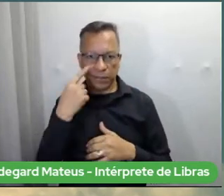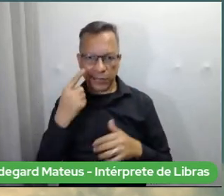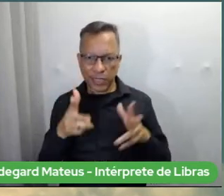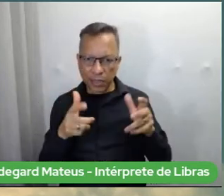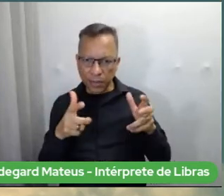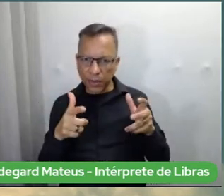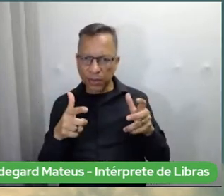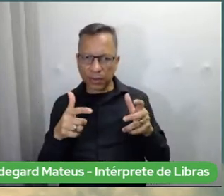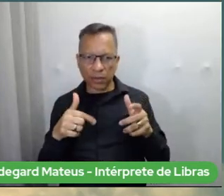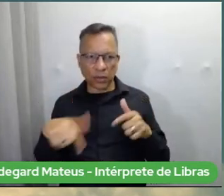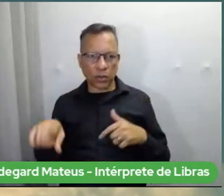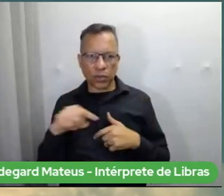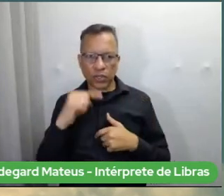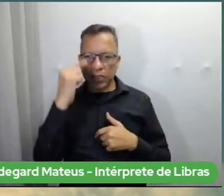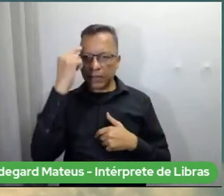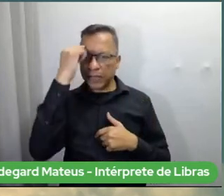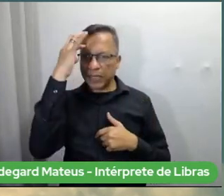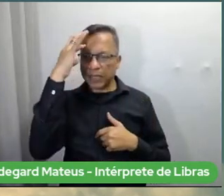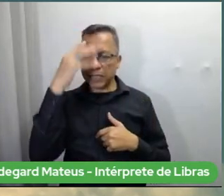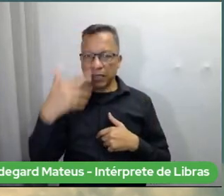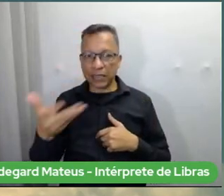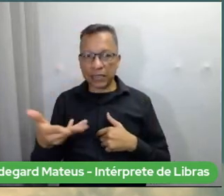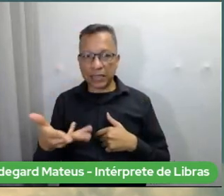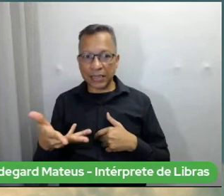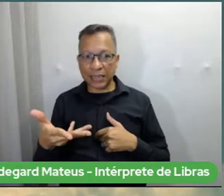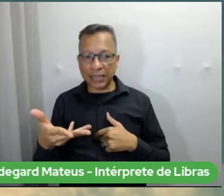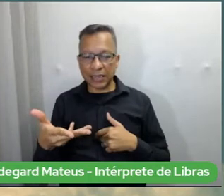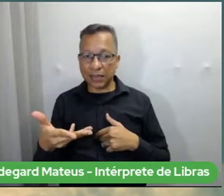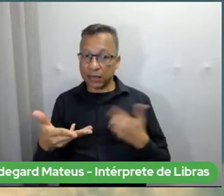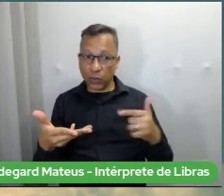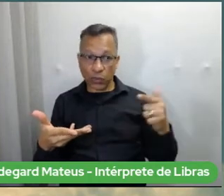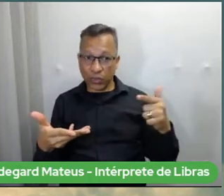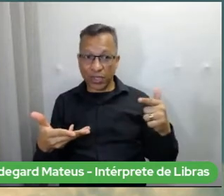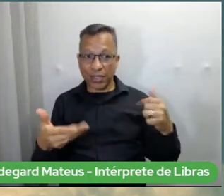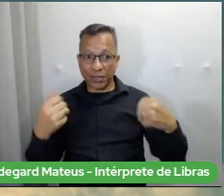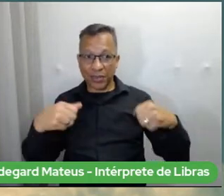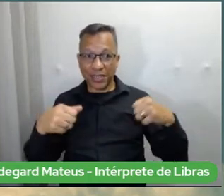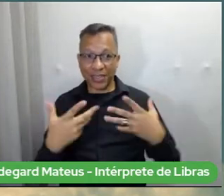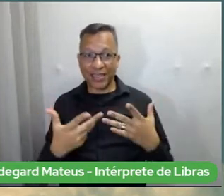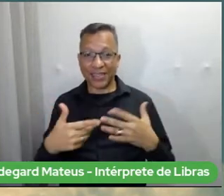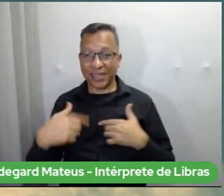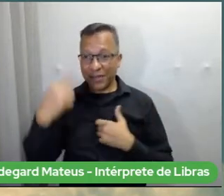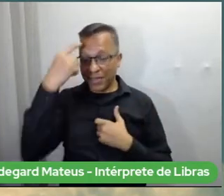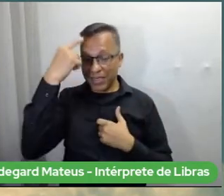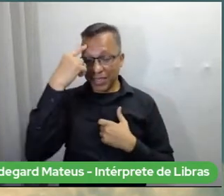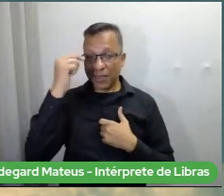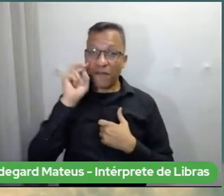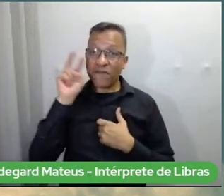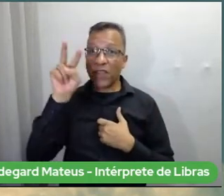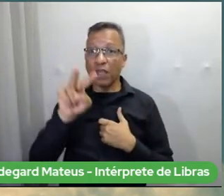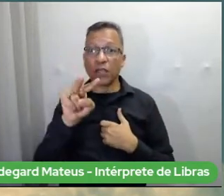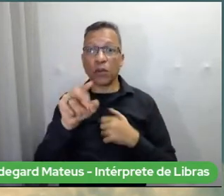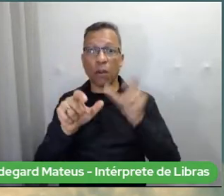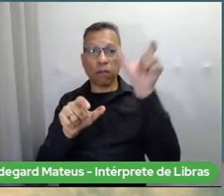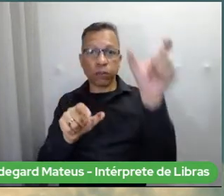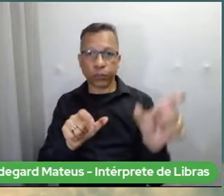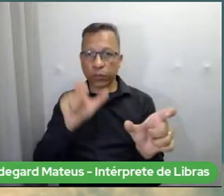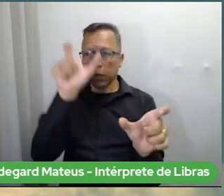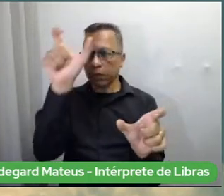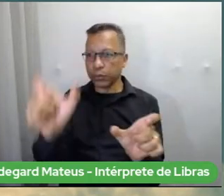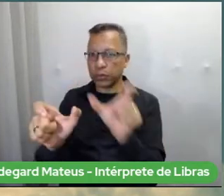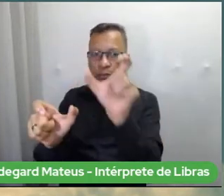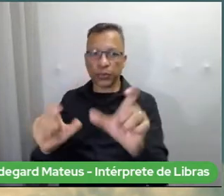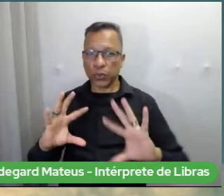não pensar em agilidade com todo esse contexto de Data Mesh, né? Olhando para os pilares e tudo que a